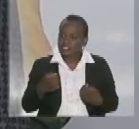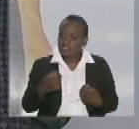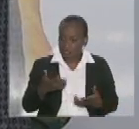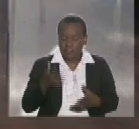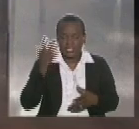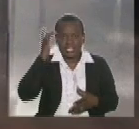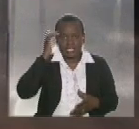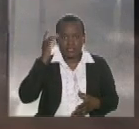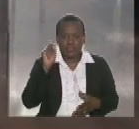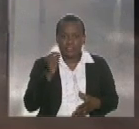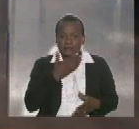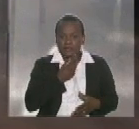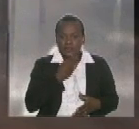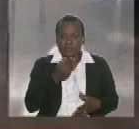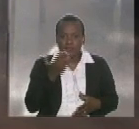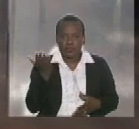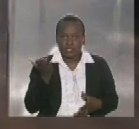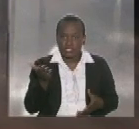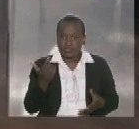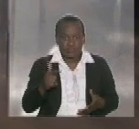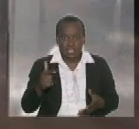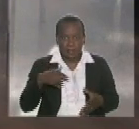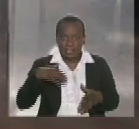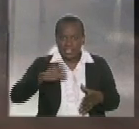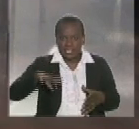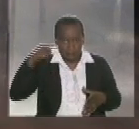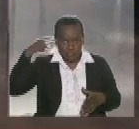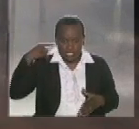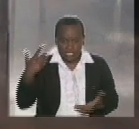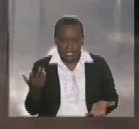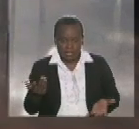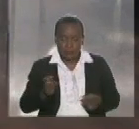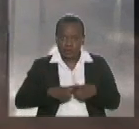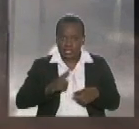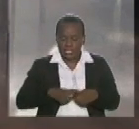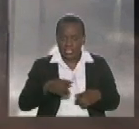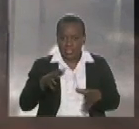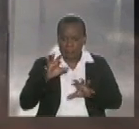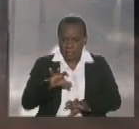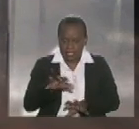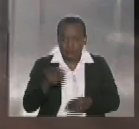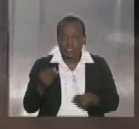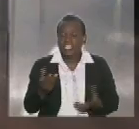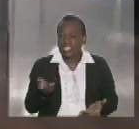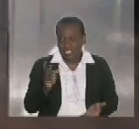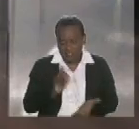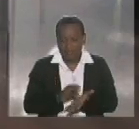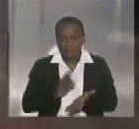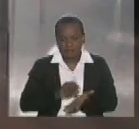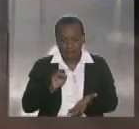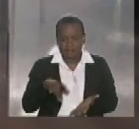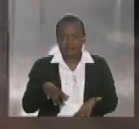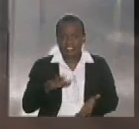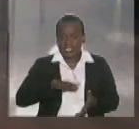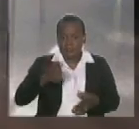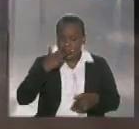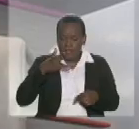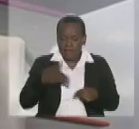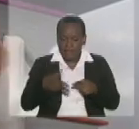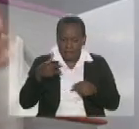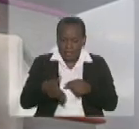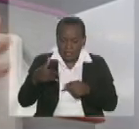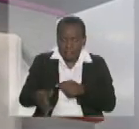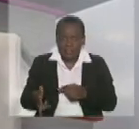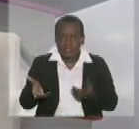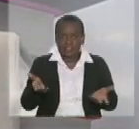resgatar Vocês nos acham pais. que os meninos hoje estão deixando de ser maluquinhos? Por conta dessa pressão? Eu acho que estão sendo